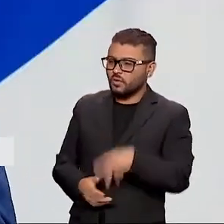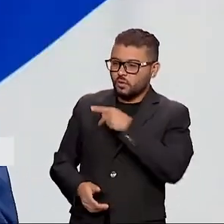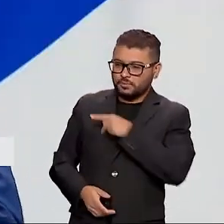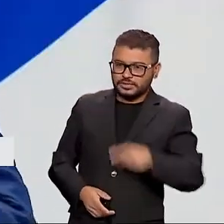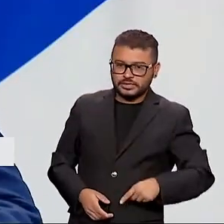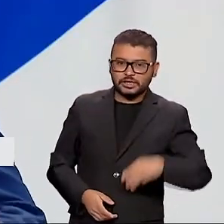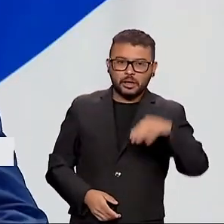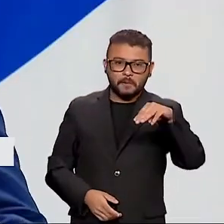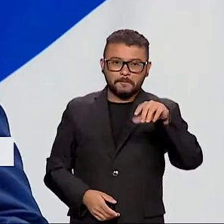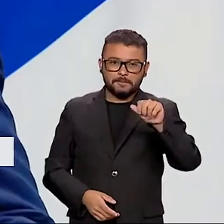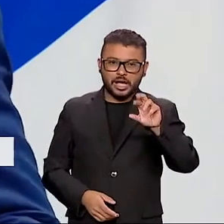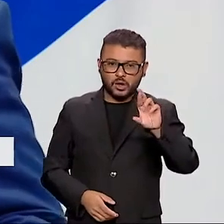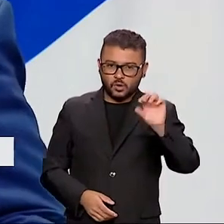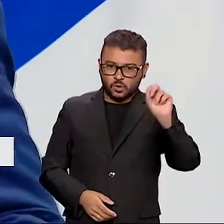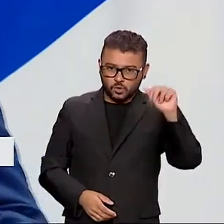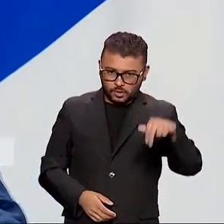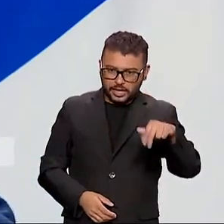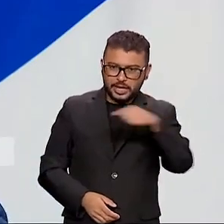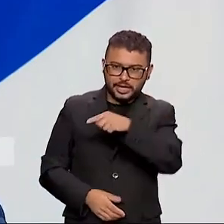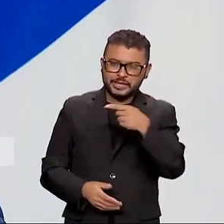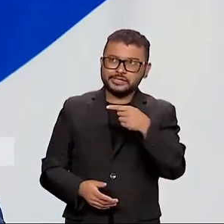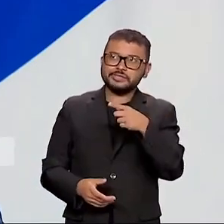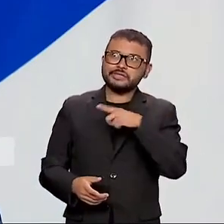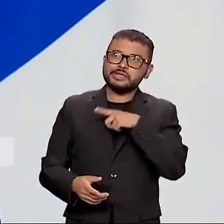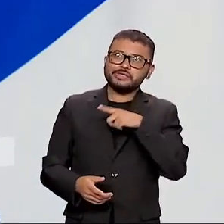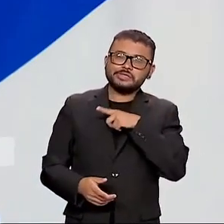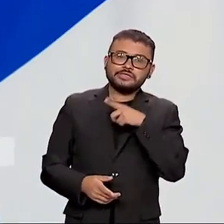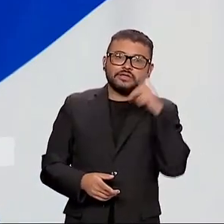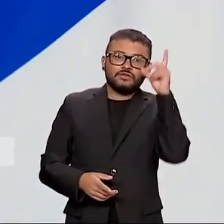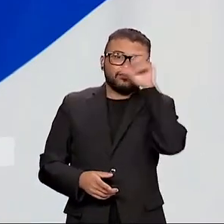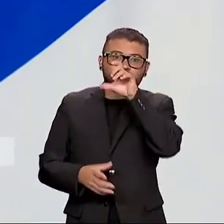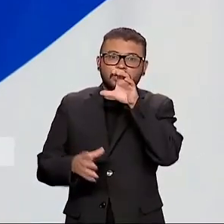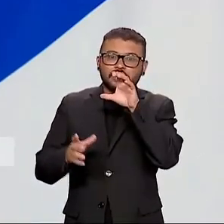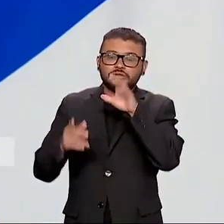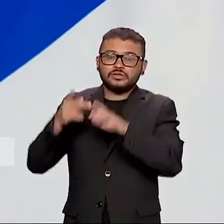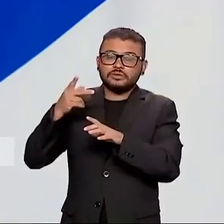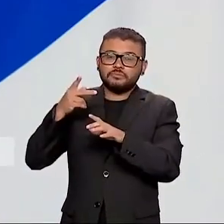presidente Macron, ele tem dificuldade no Congresso.